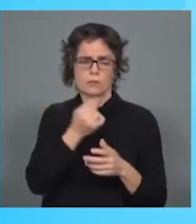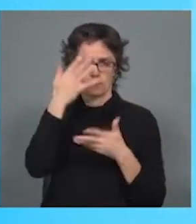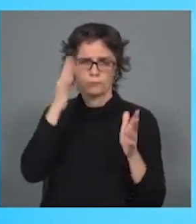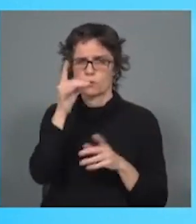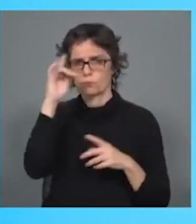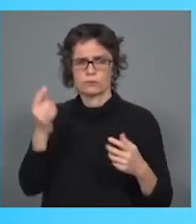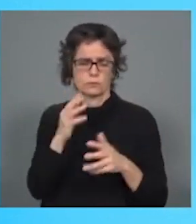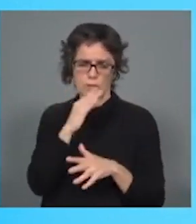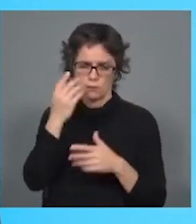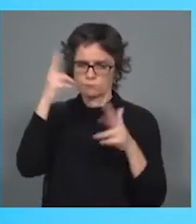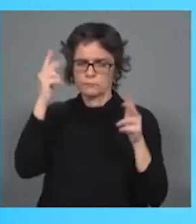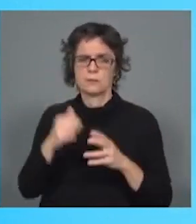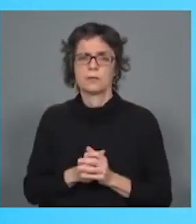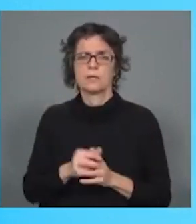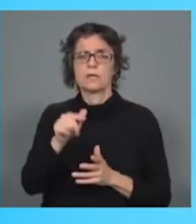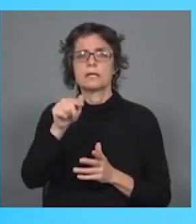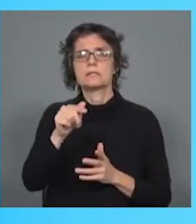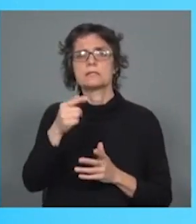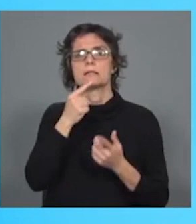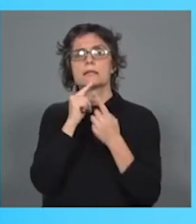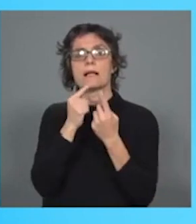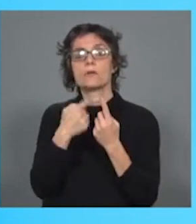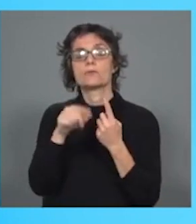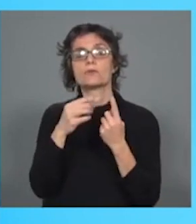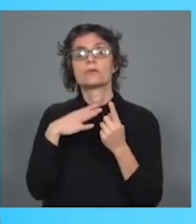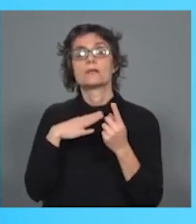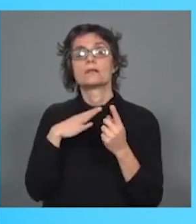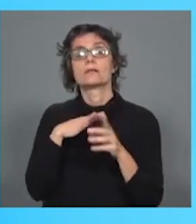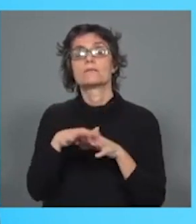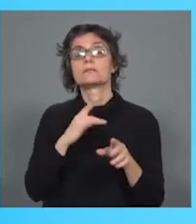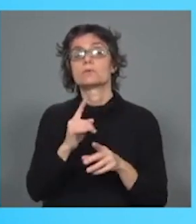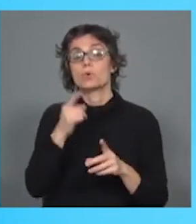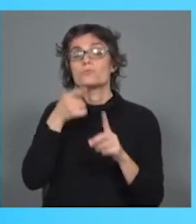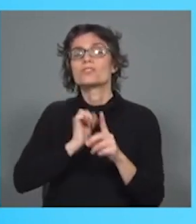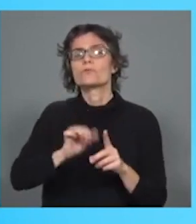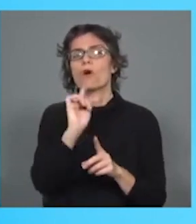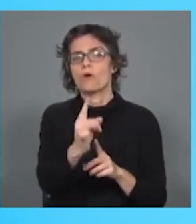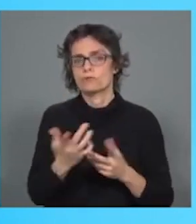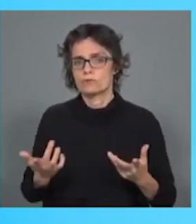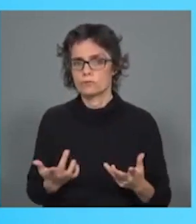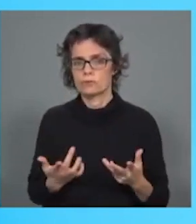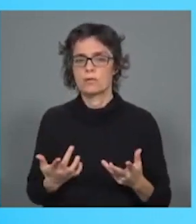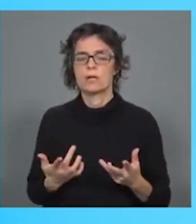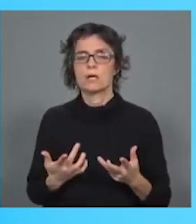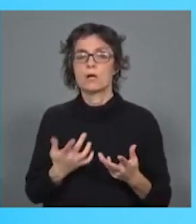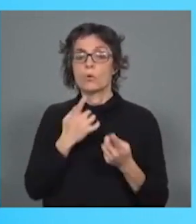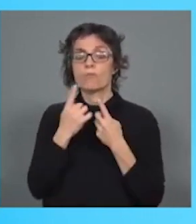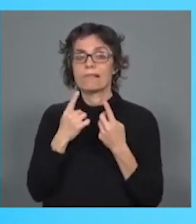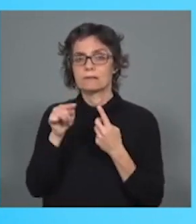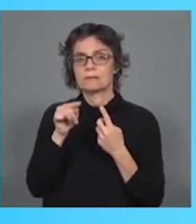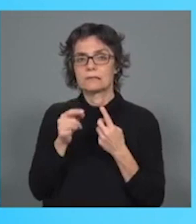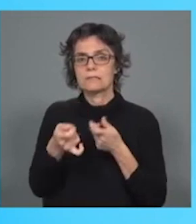todos. Desse diálogo nós também queremos depois organizá-lo em